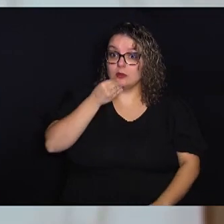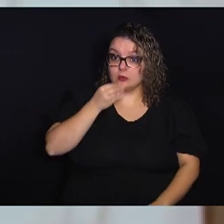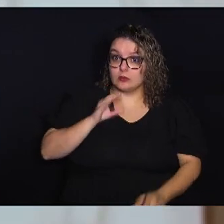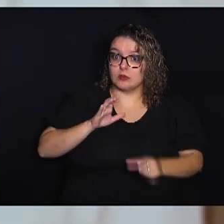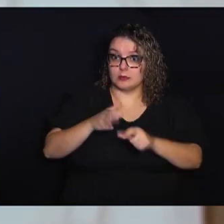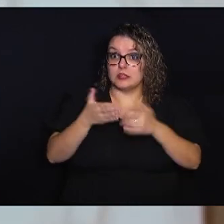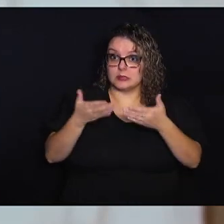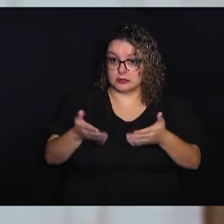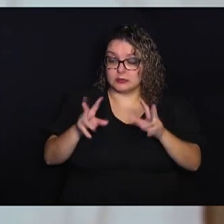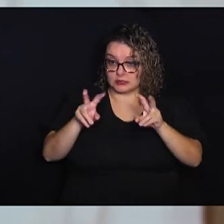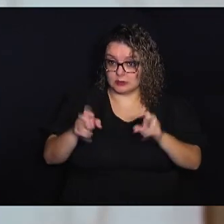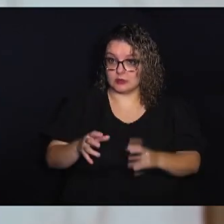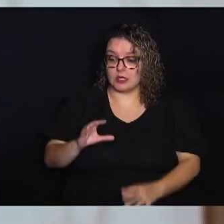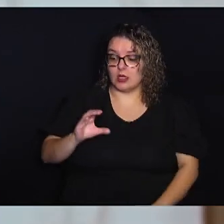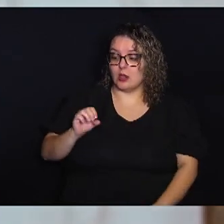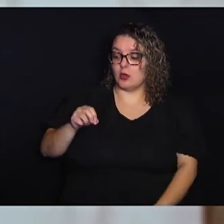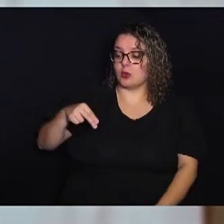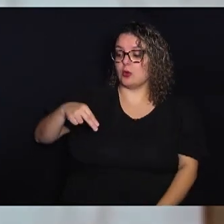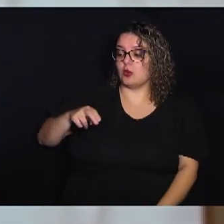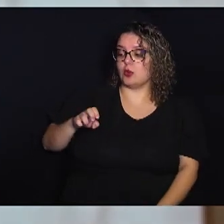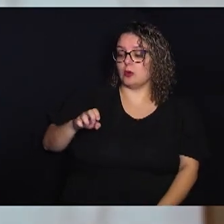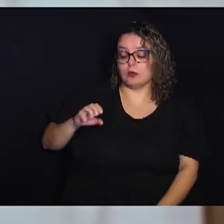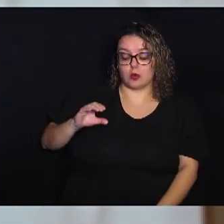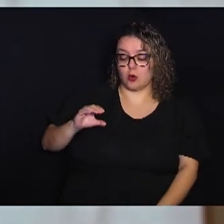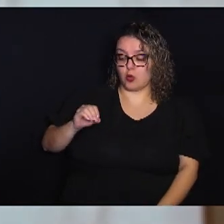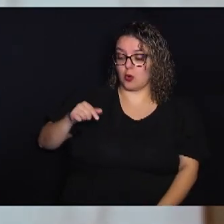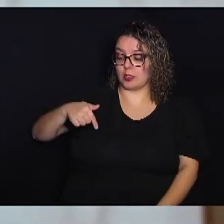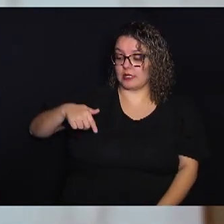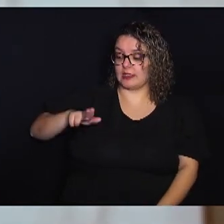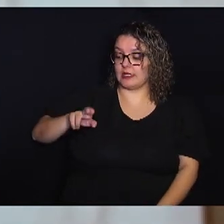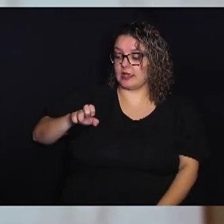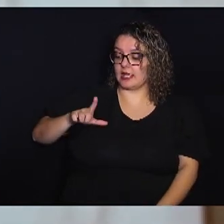assunto. A coqueluche, ela é uma doença respiratória